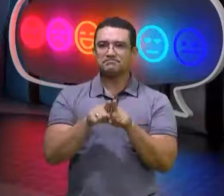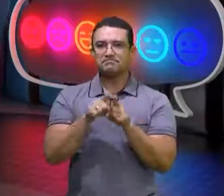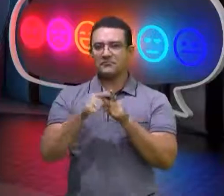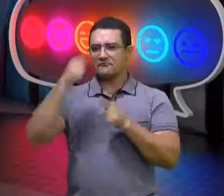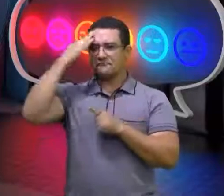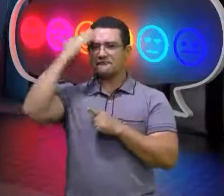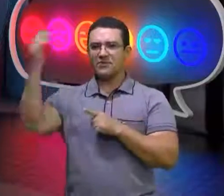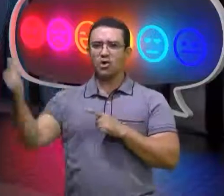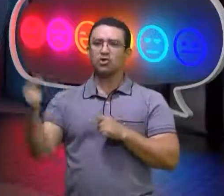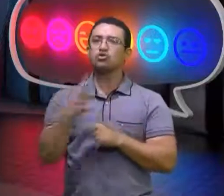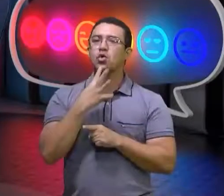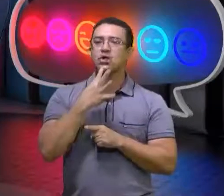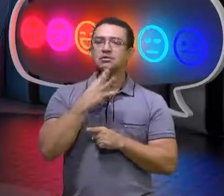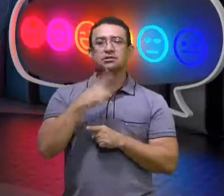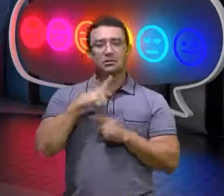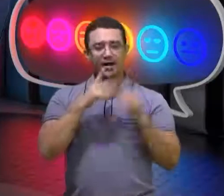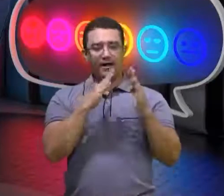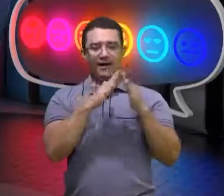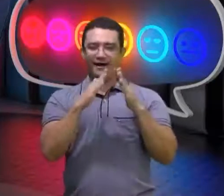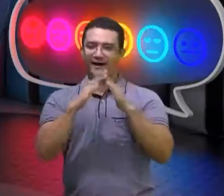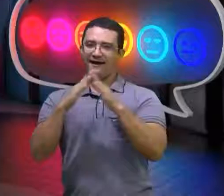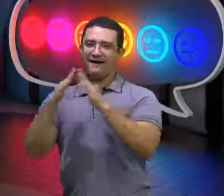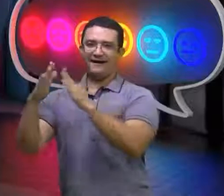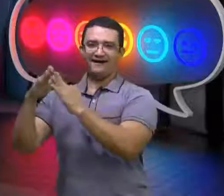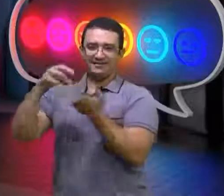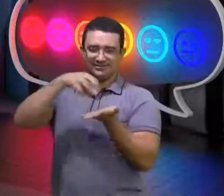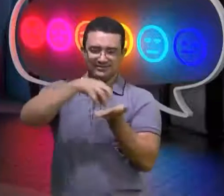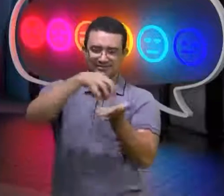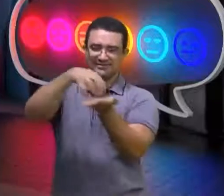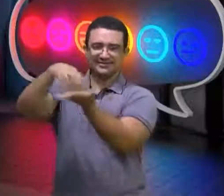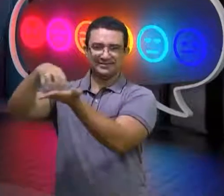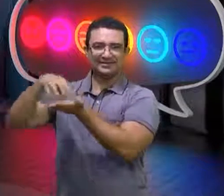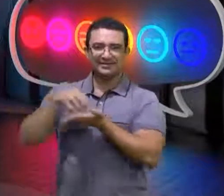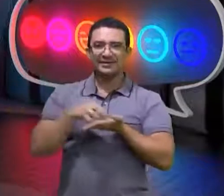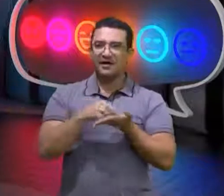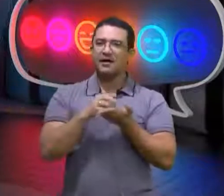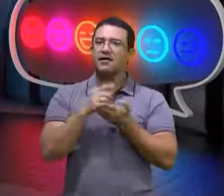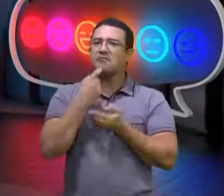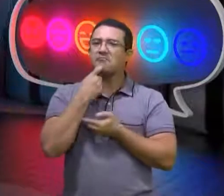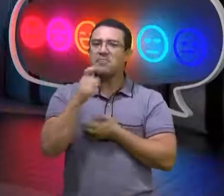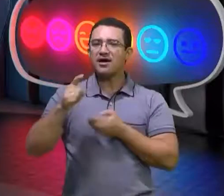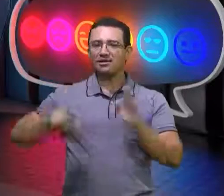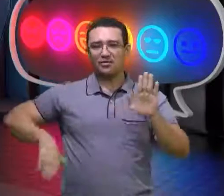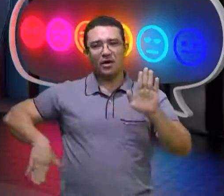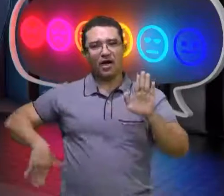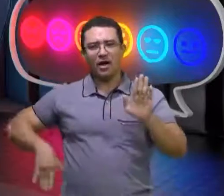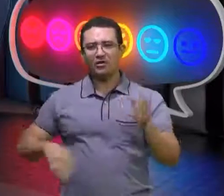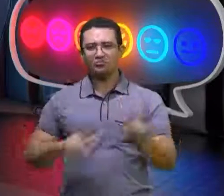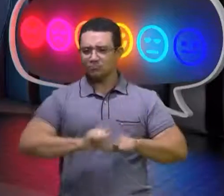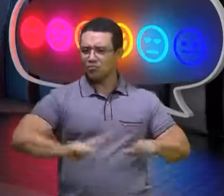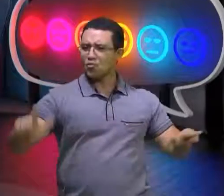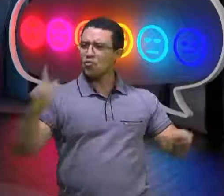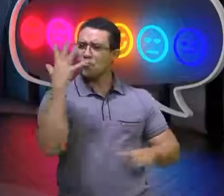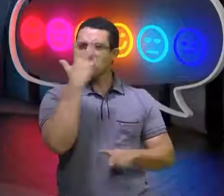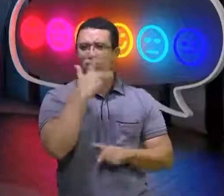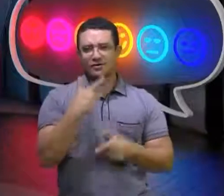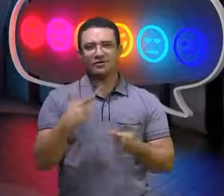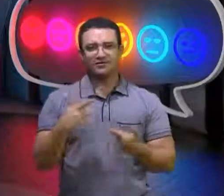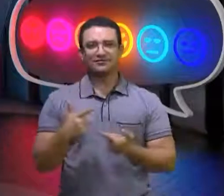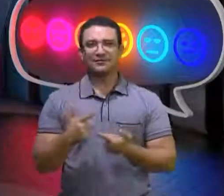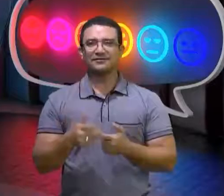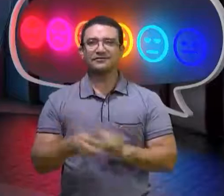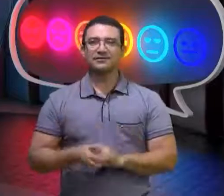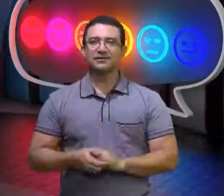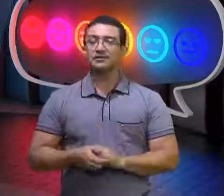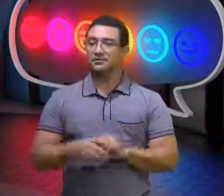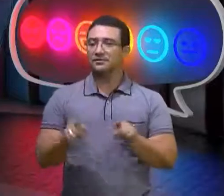essas cabanas que ficam bem próximas ali àquela água cristalina, e fica muito bonito de se apreciar o cenário, e fica